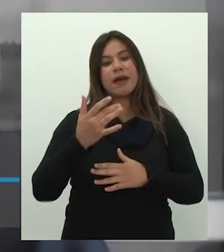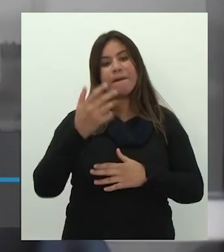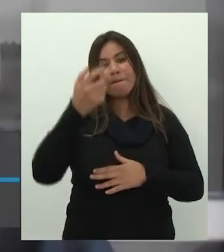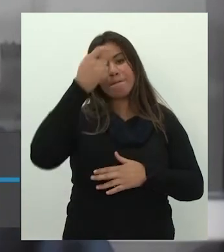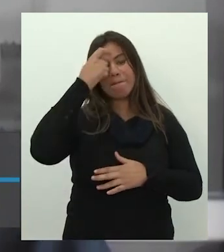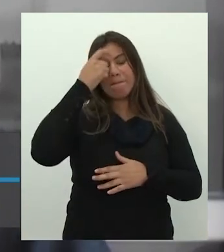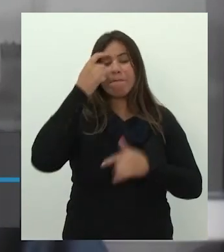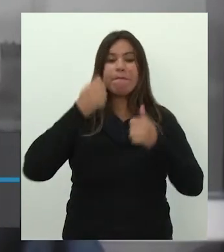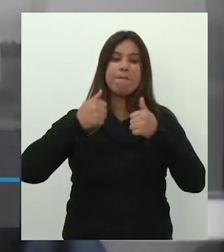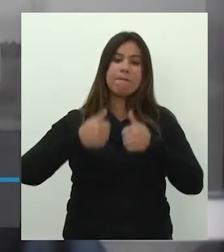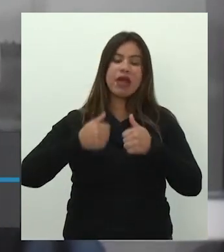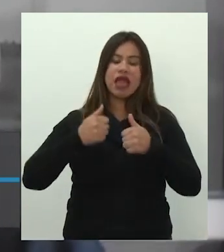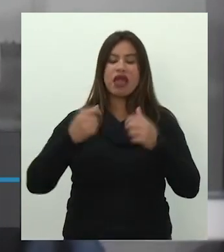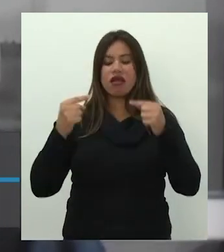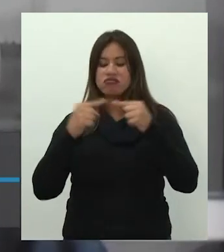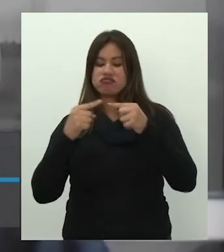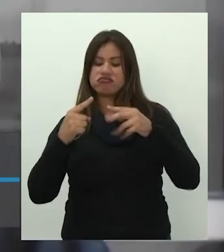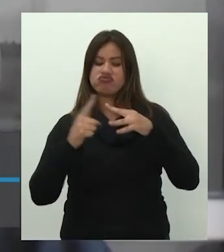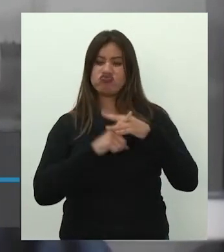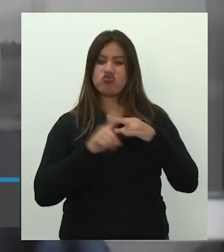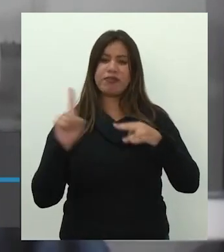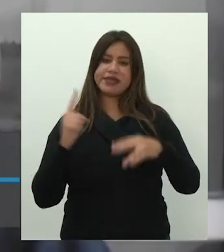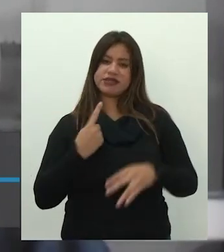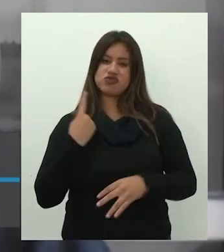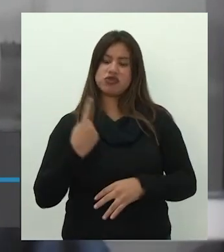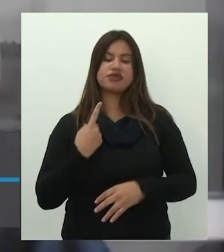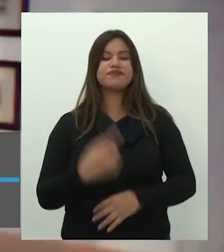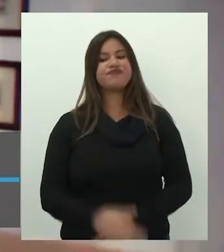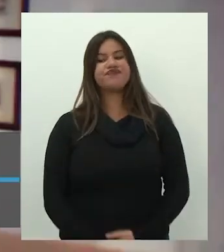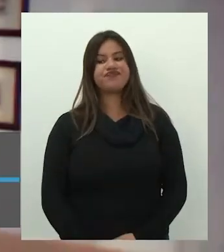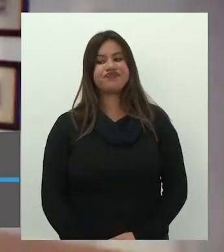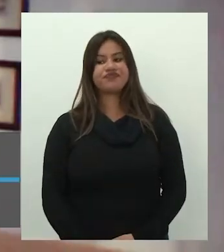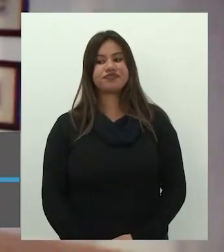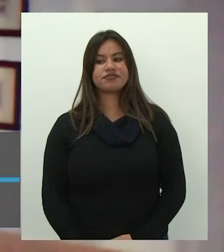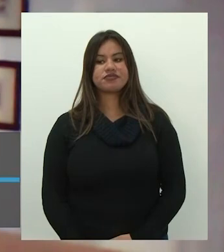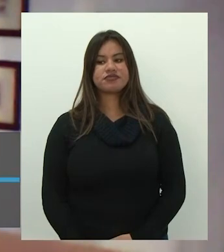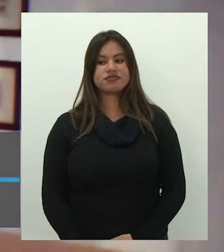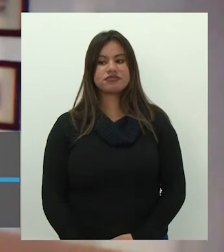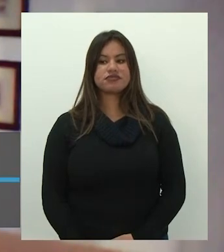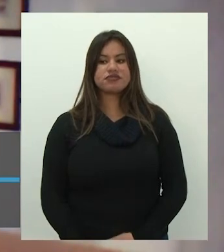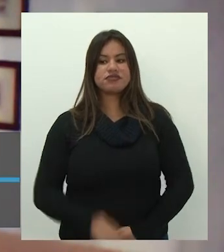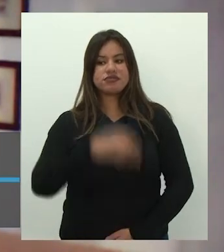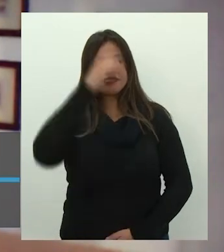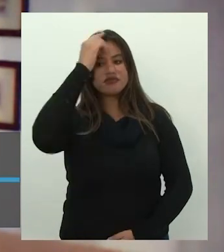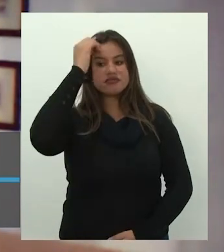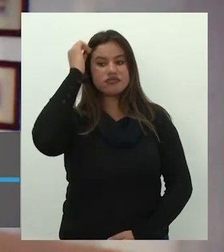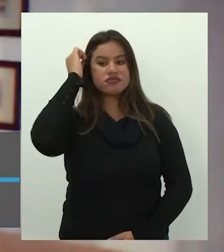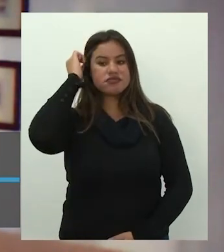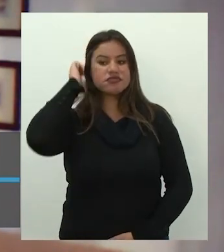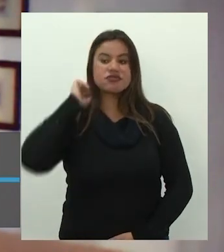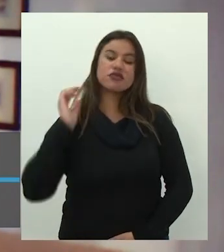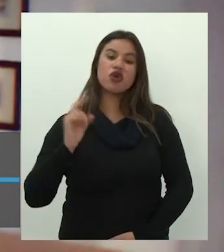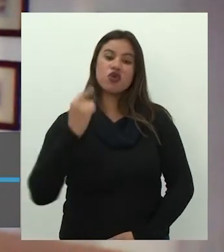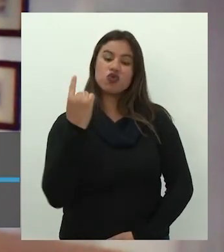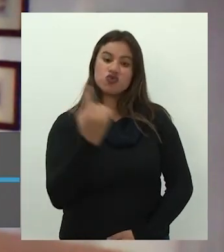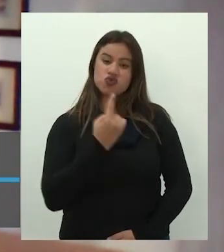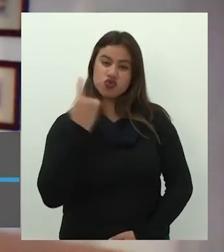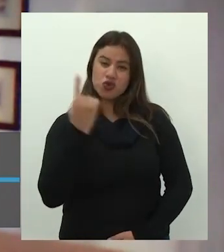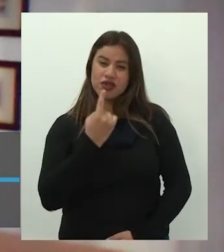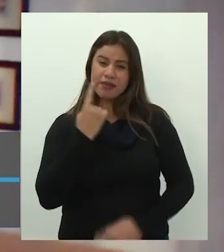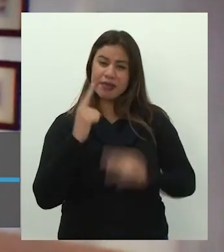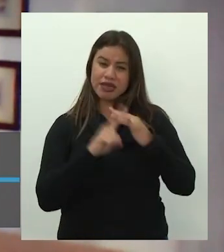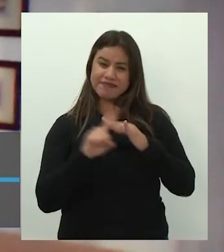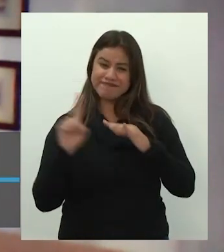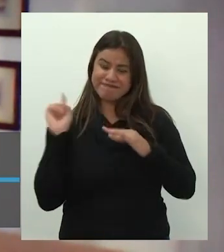ao isolamento e à solidão. O isolamento social é o que mais